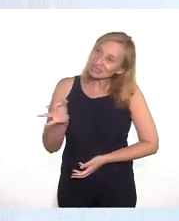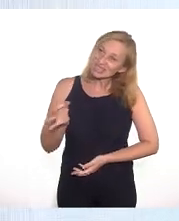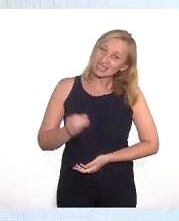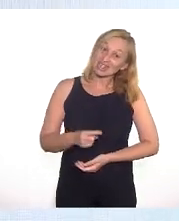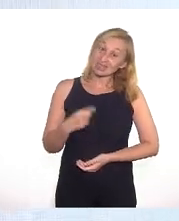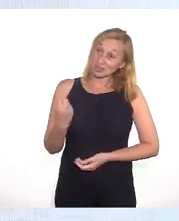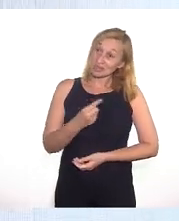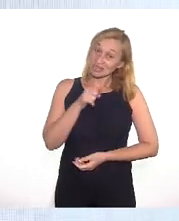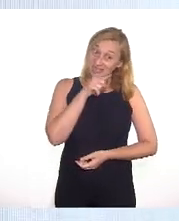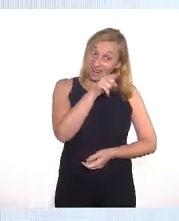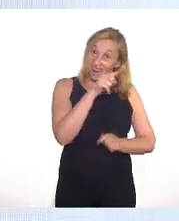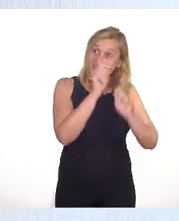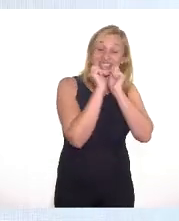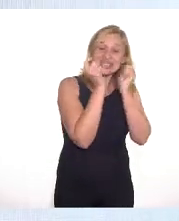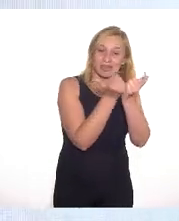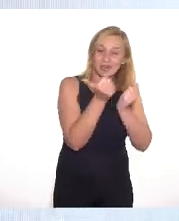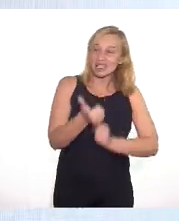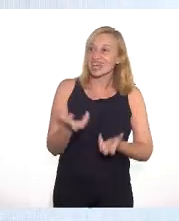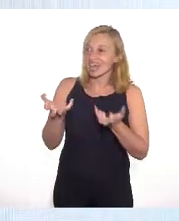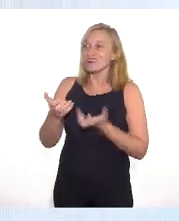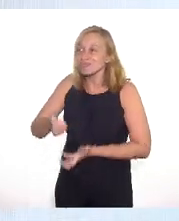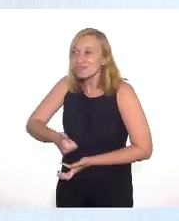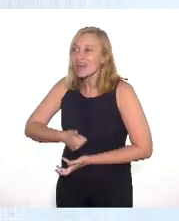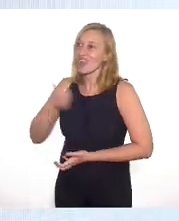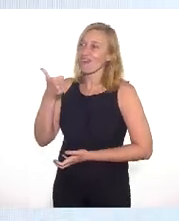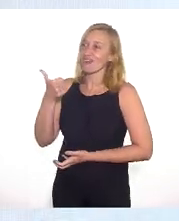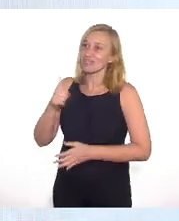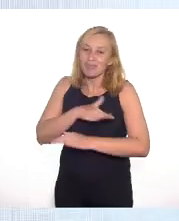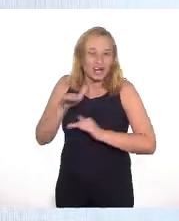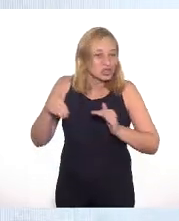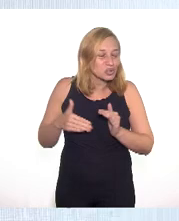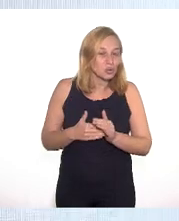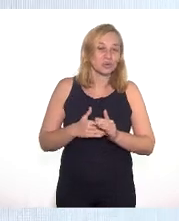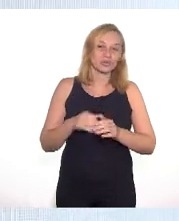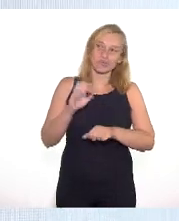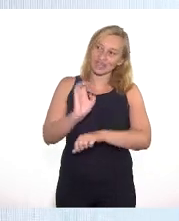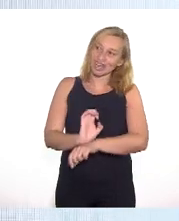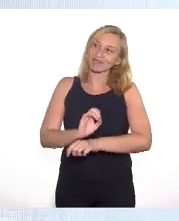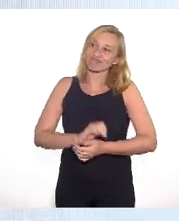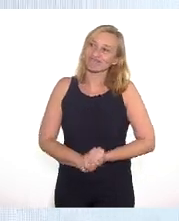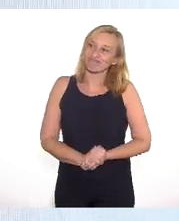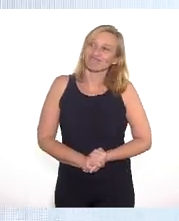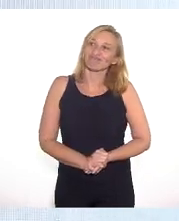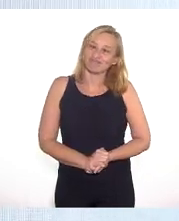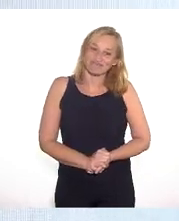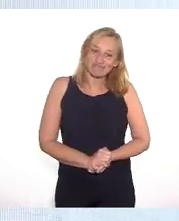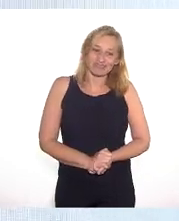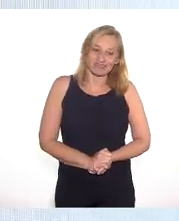lá na Assembleia, sempre queremos o melhor para todo o Estado.